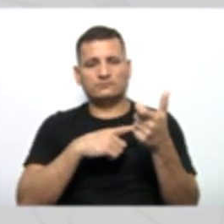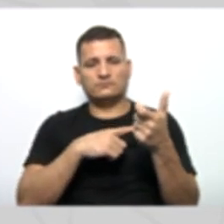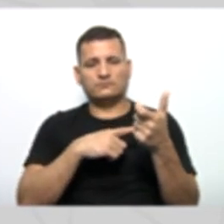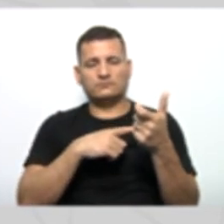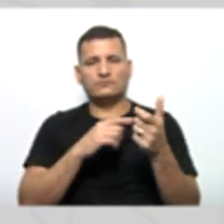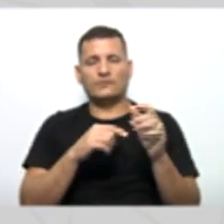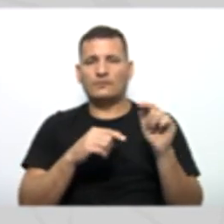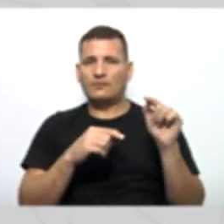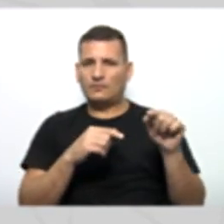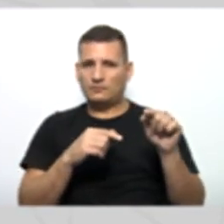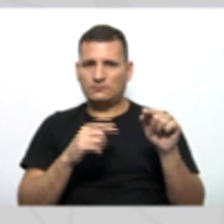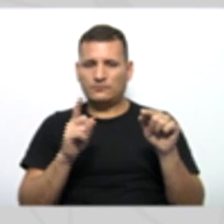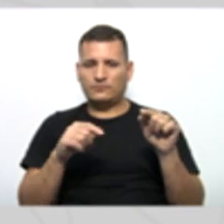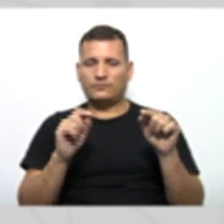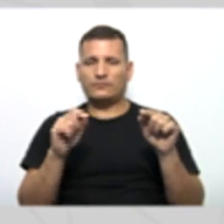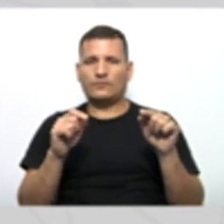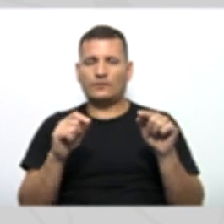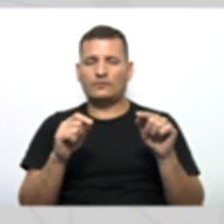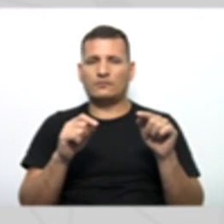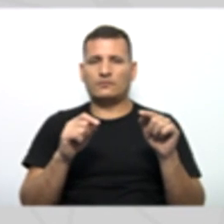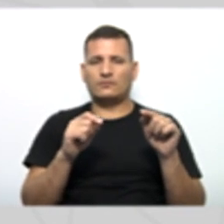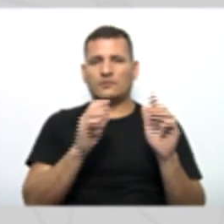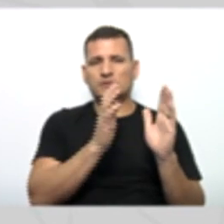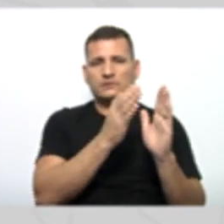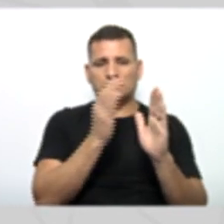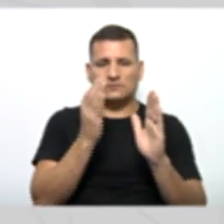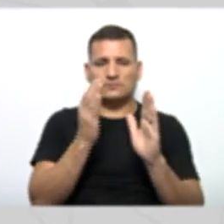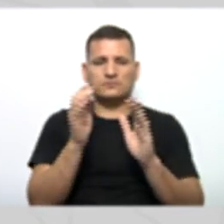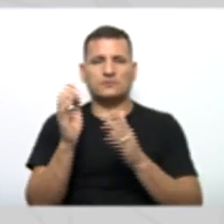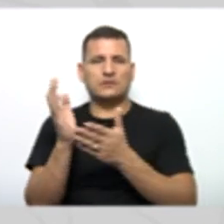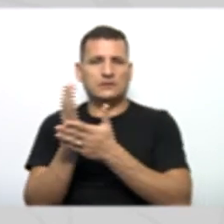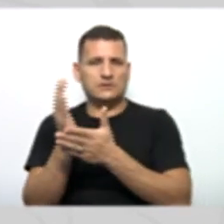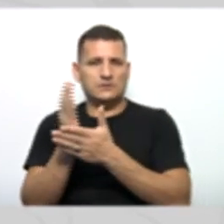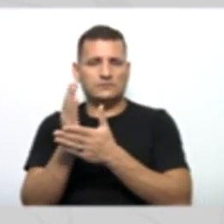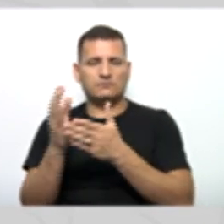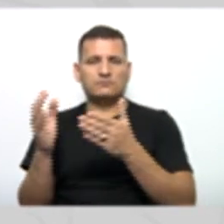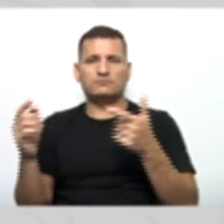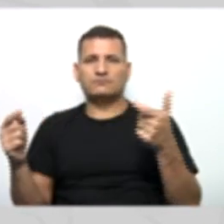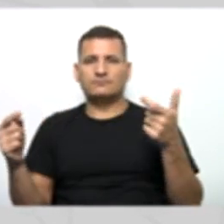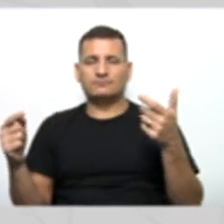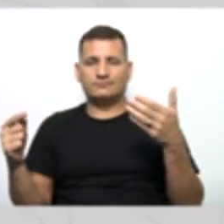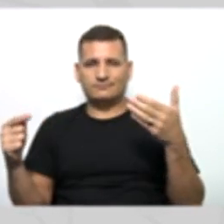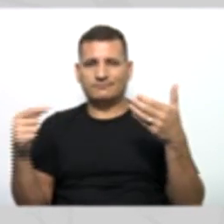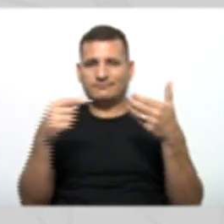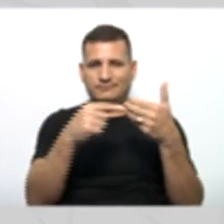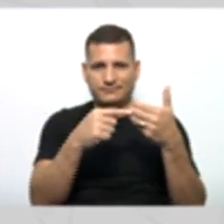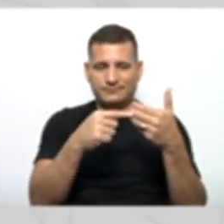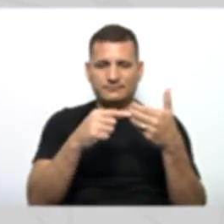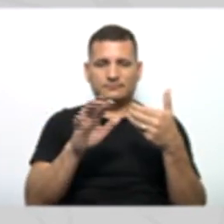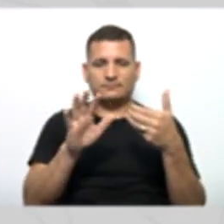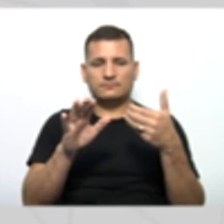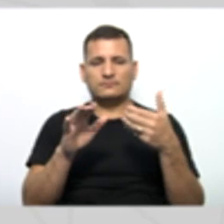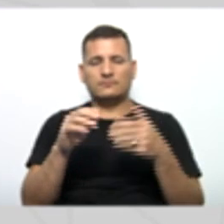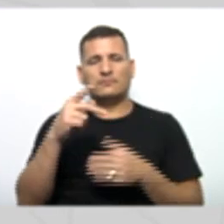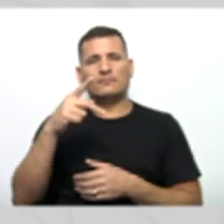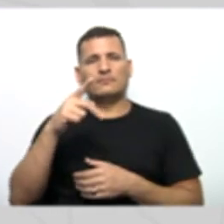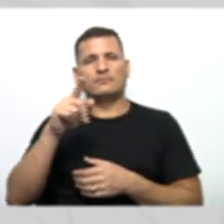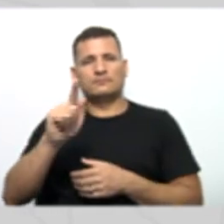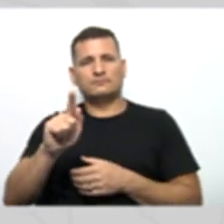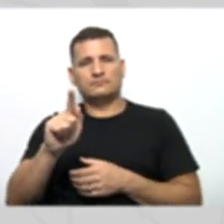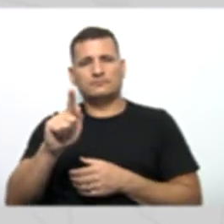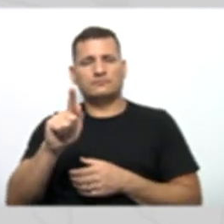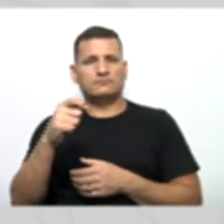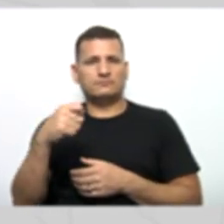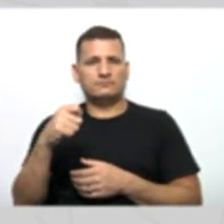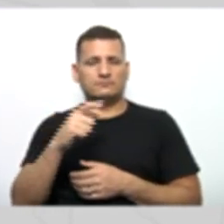uma agregação, não é isso? Ó, acervo, livro. Só que aqui, ó, para aparecer páginas, eu tenho que ter o que? Mais